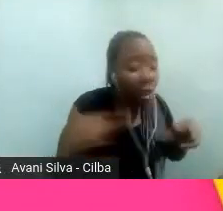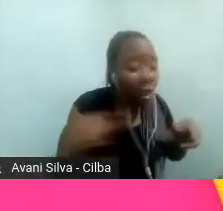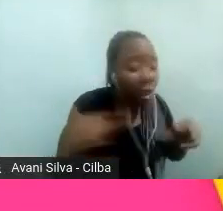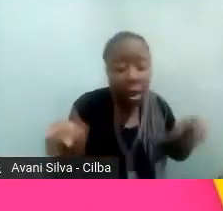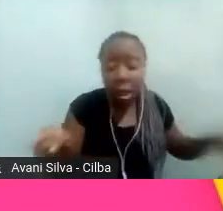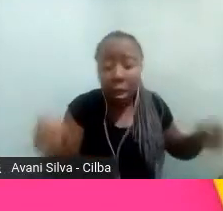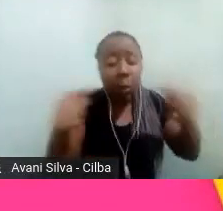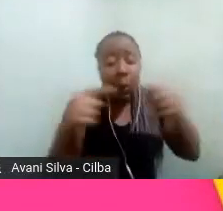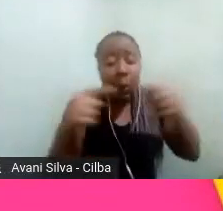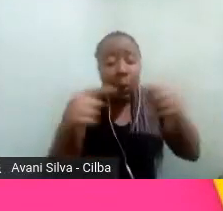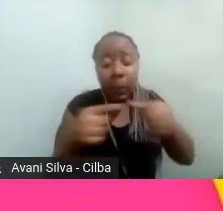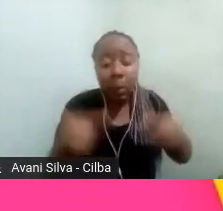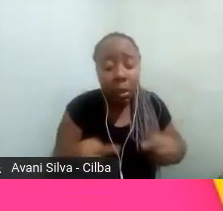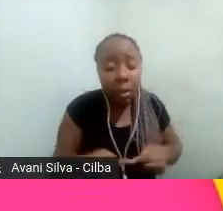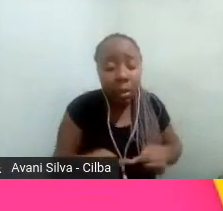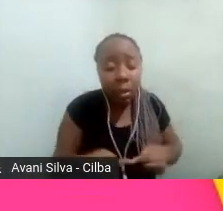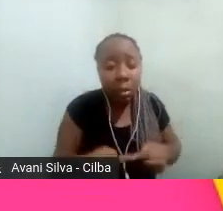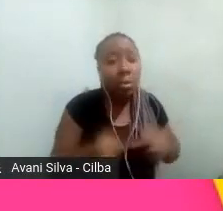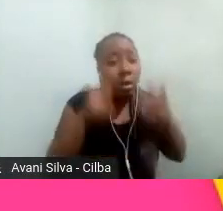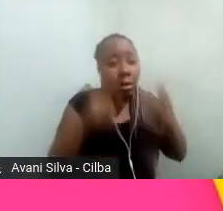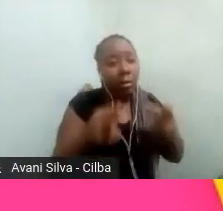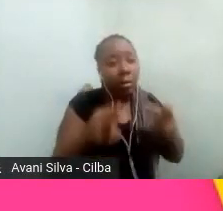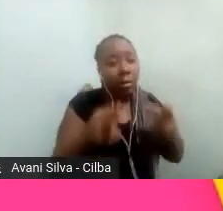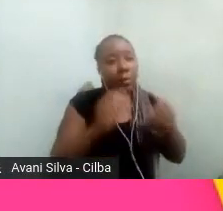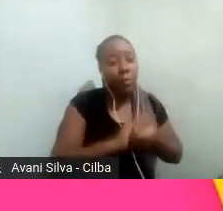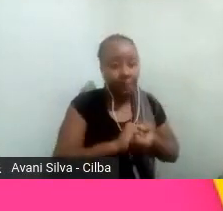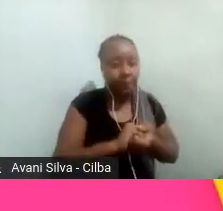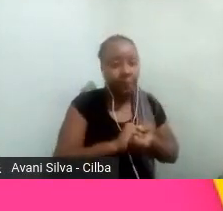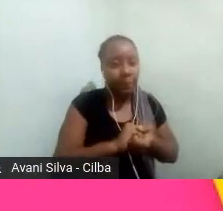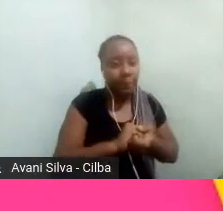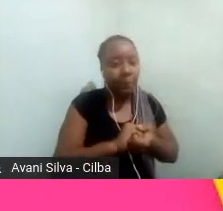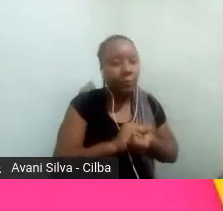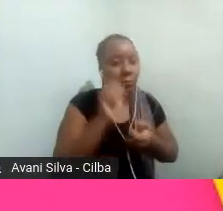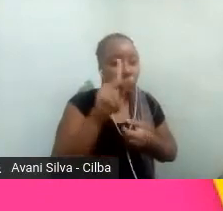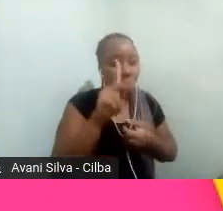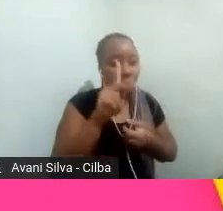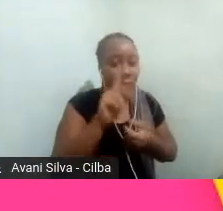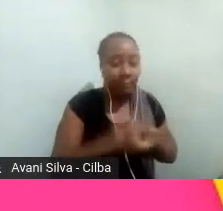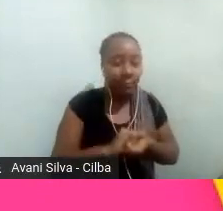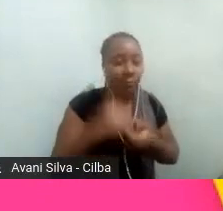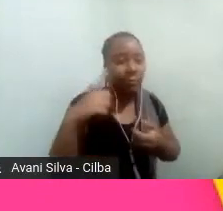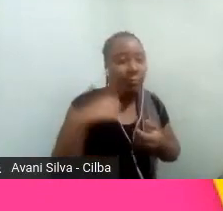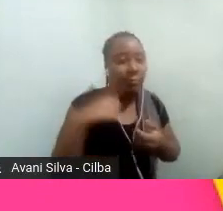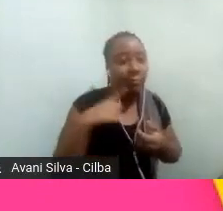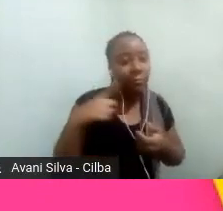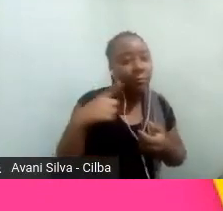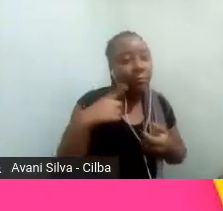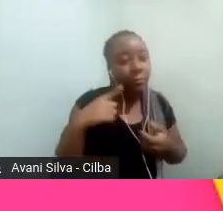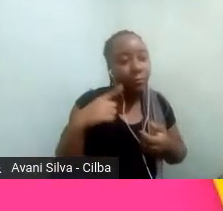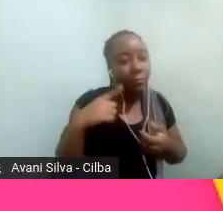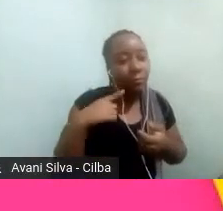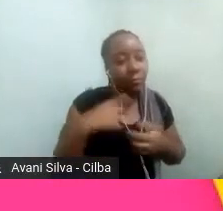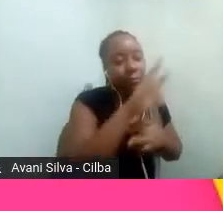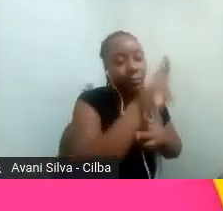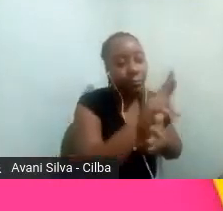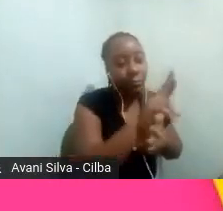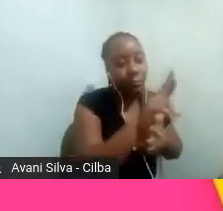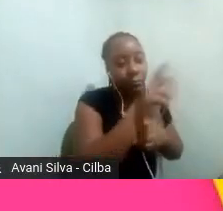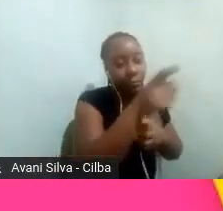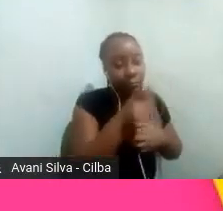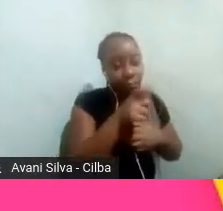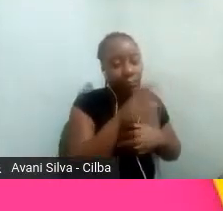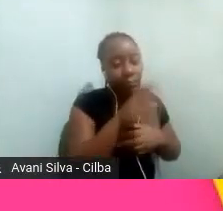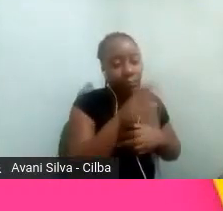tá na mesma posição, ok? Então, eu tenho aqui, ó, RX,